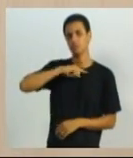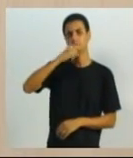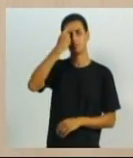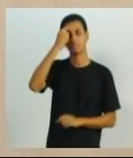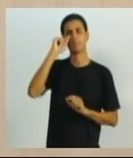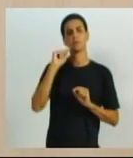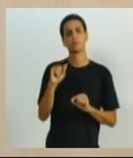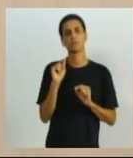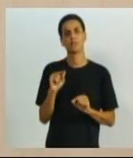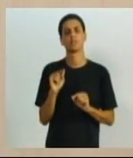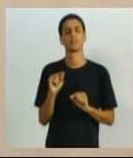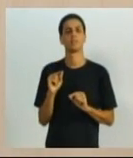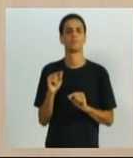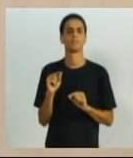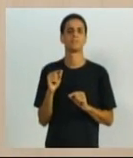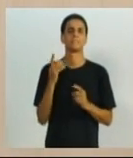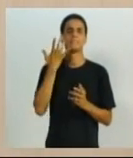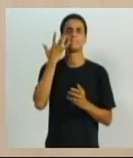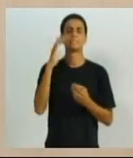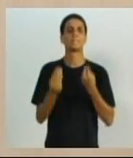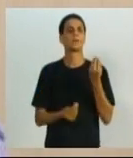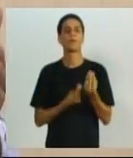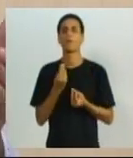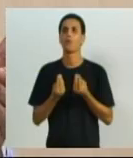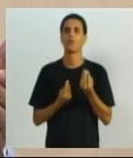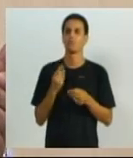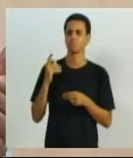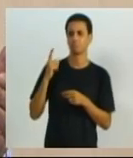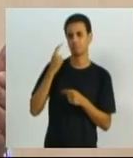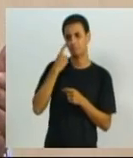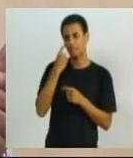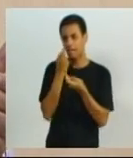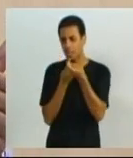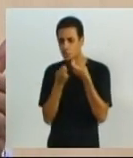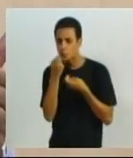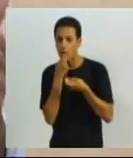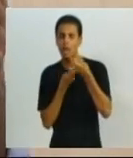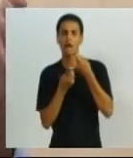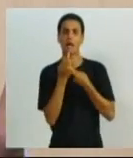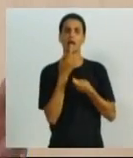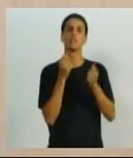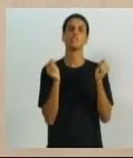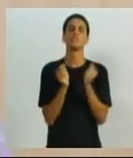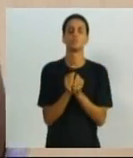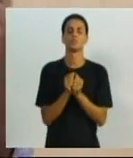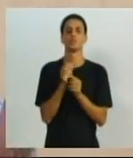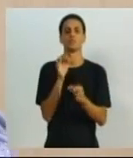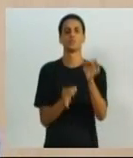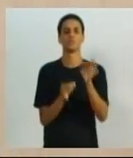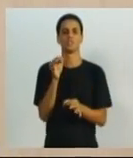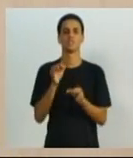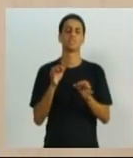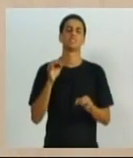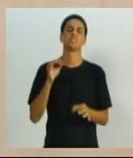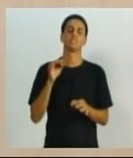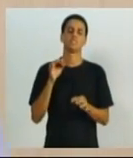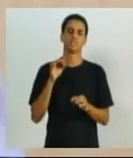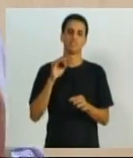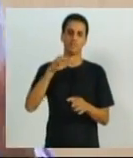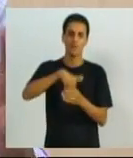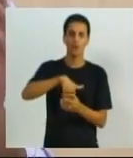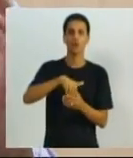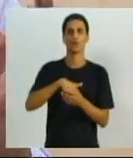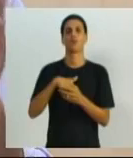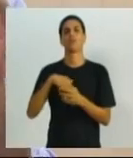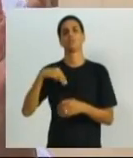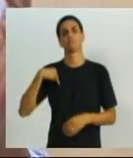não sei nem qual é o adjetivo, articular com a Justiça Eleitoral, com o Ministério Público Eleitoral, para ver como é